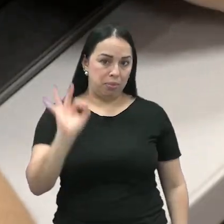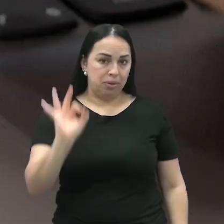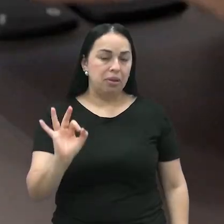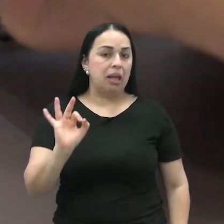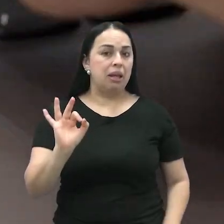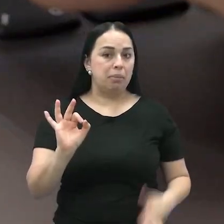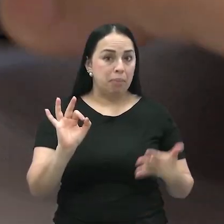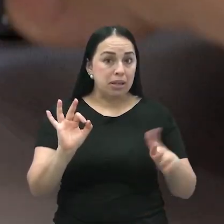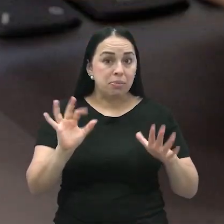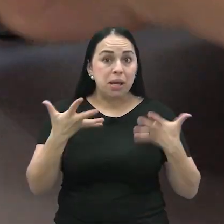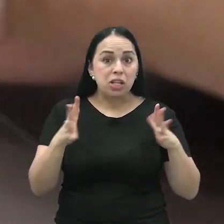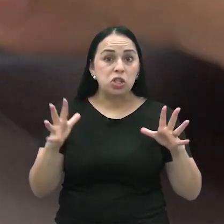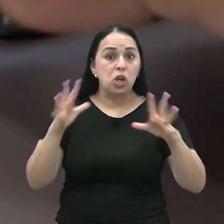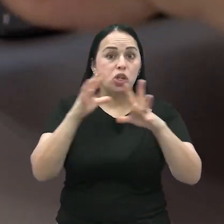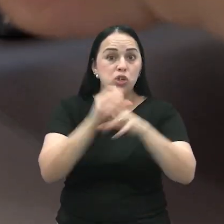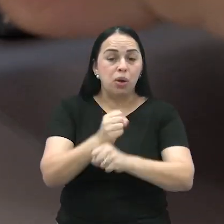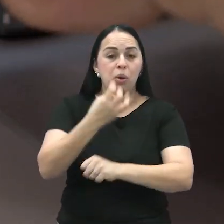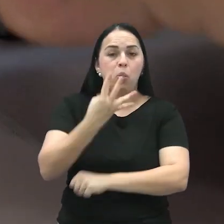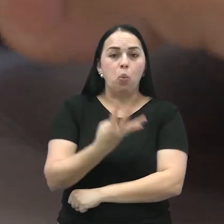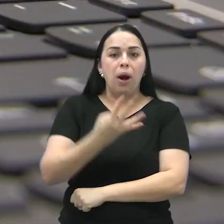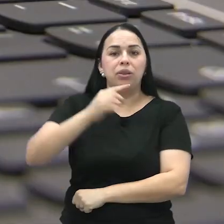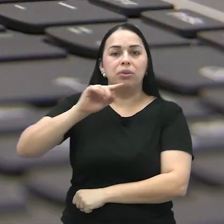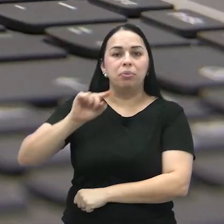13,4% e o número chegou a